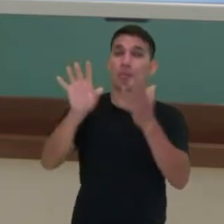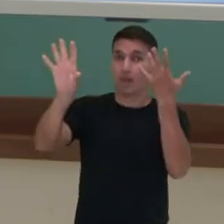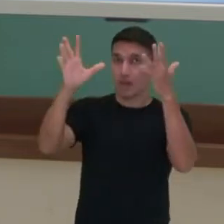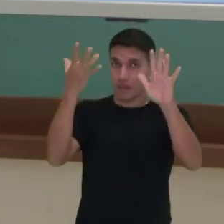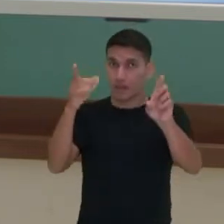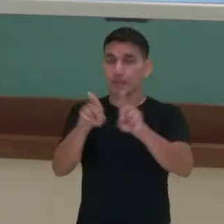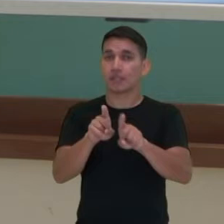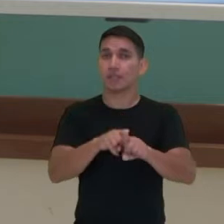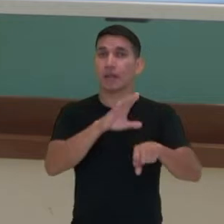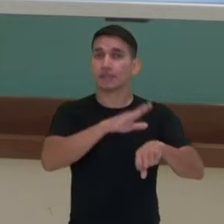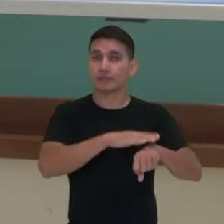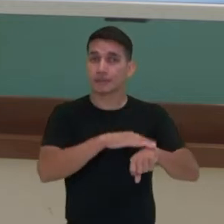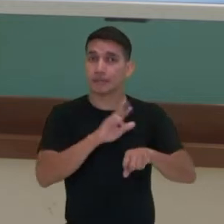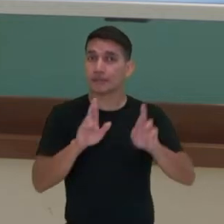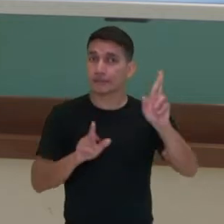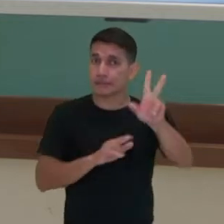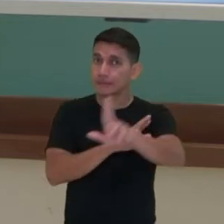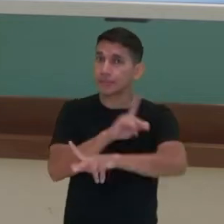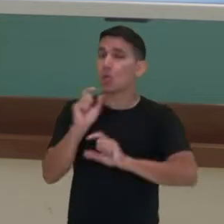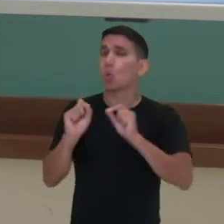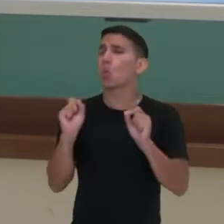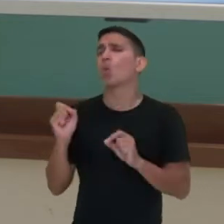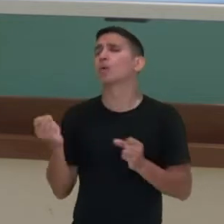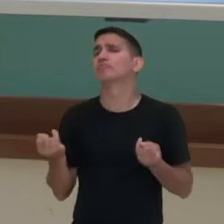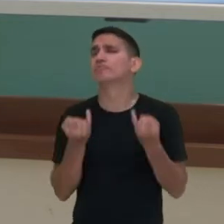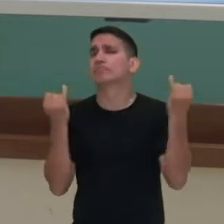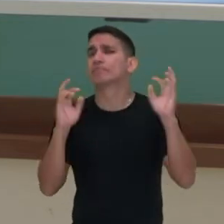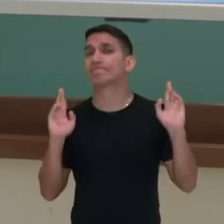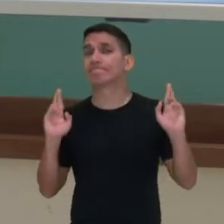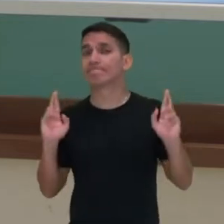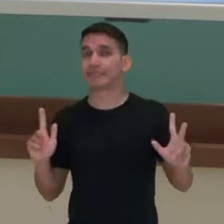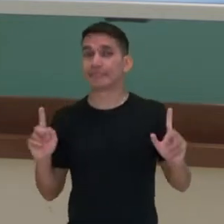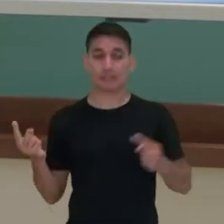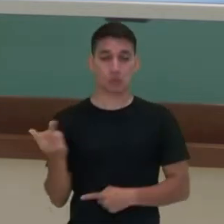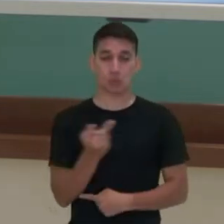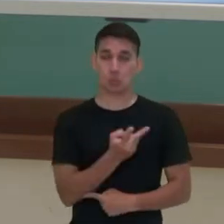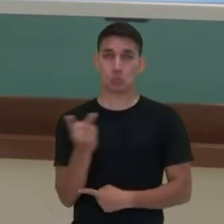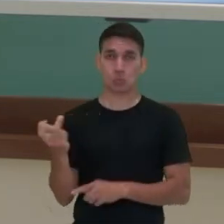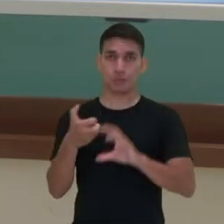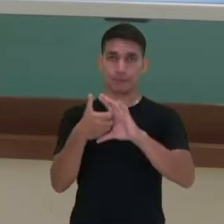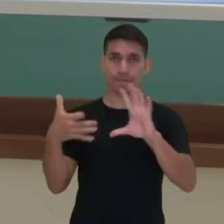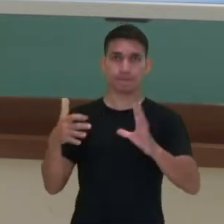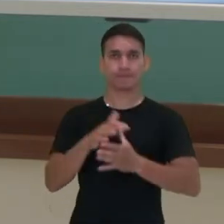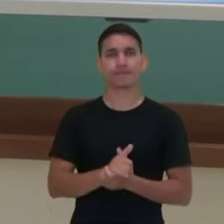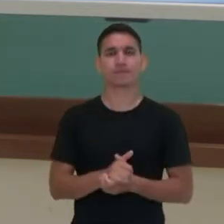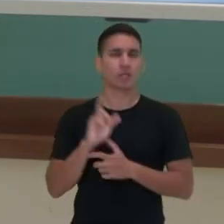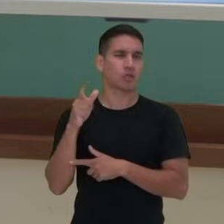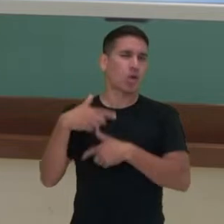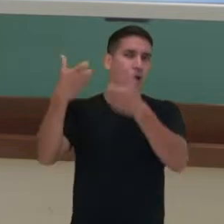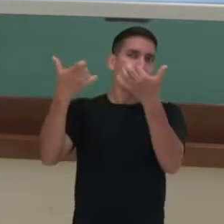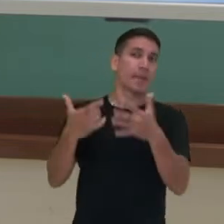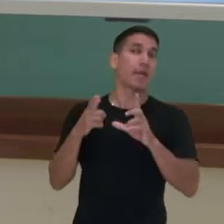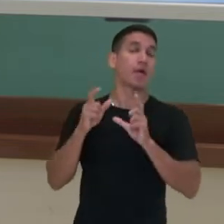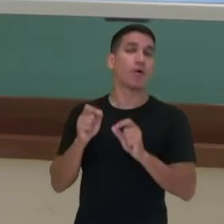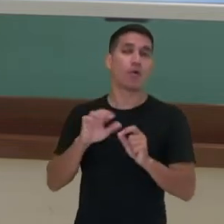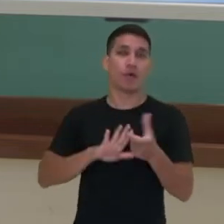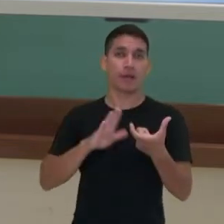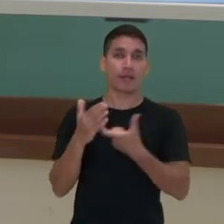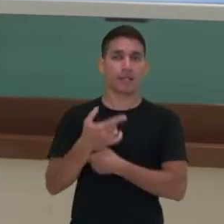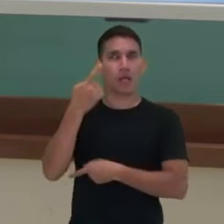da atmosfera. Mas quais são as diferenças básicas entre essas características? Dizemos então,